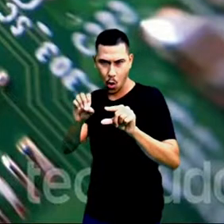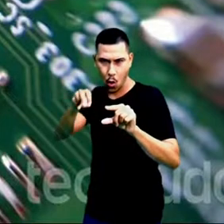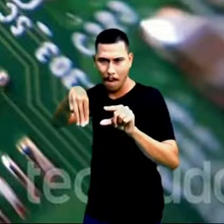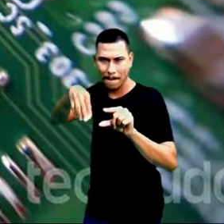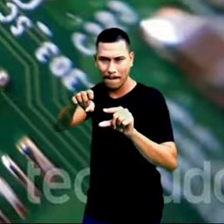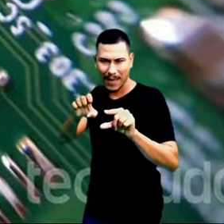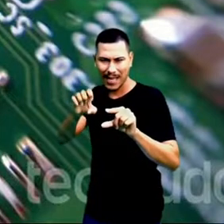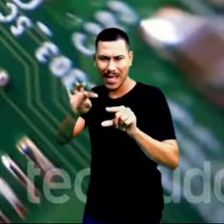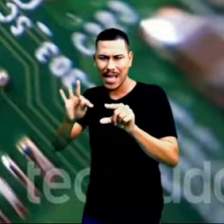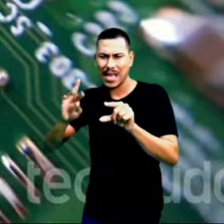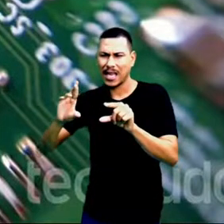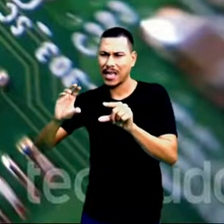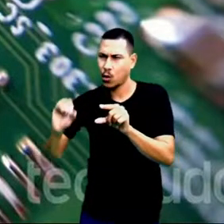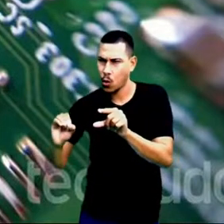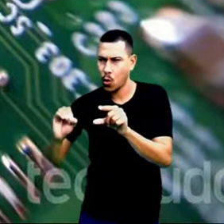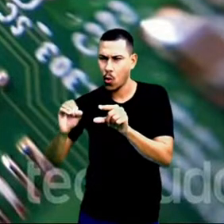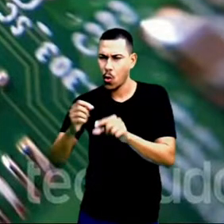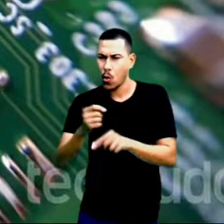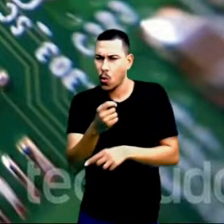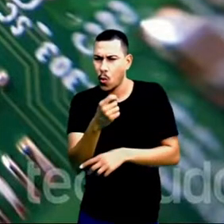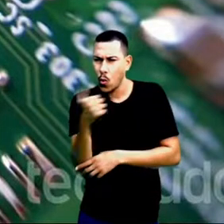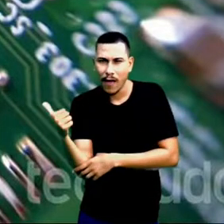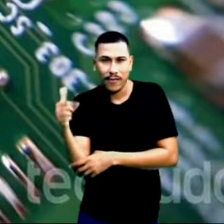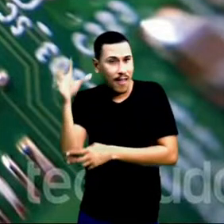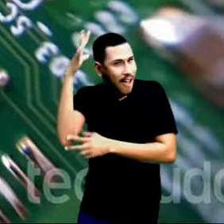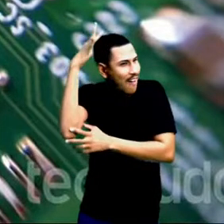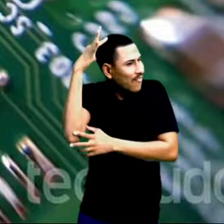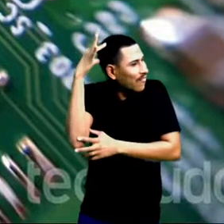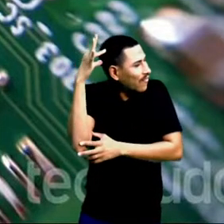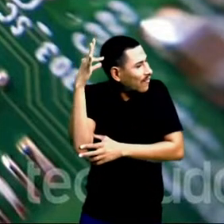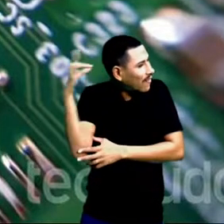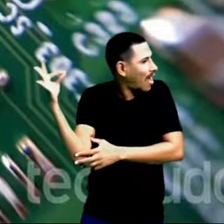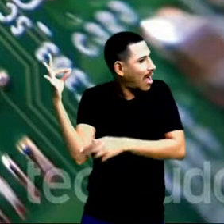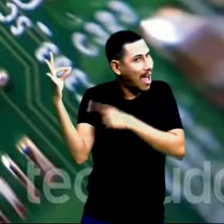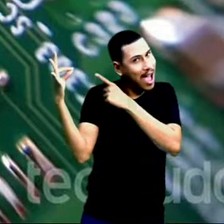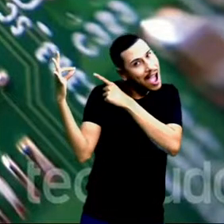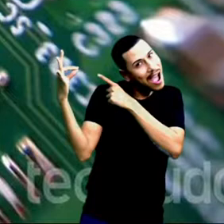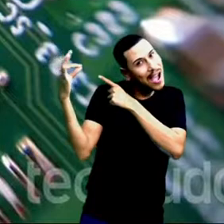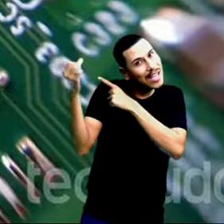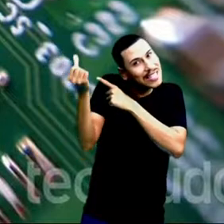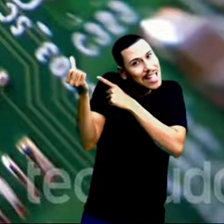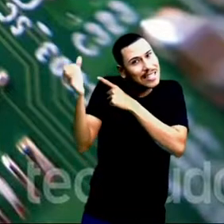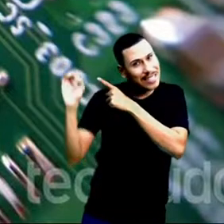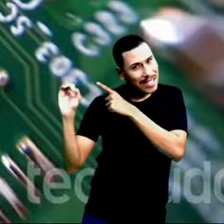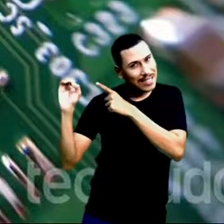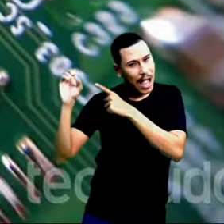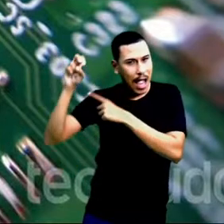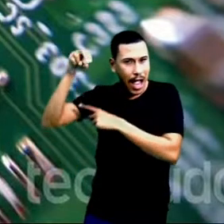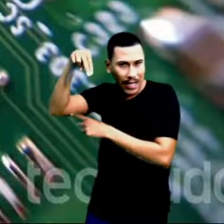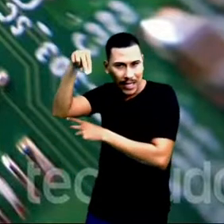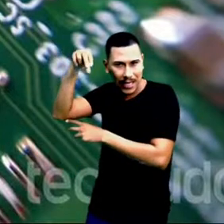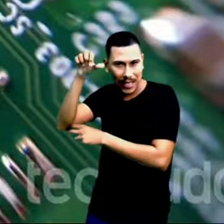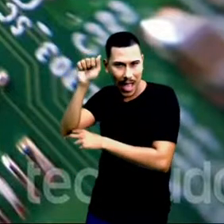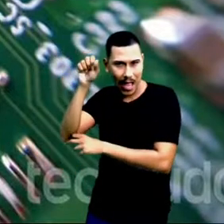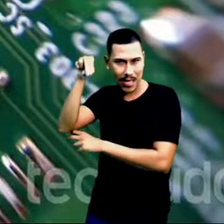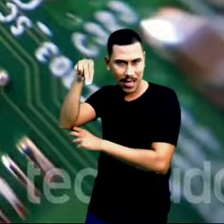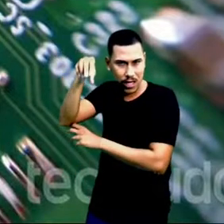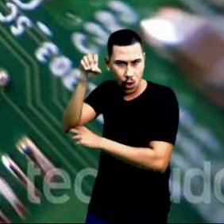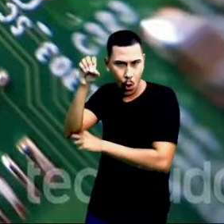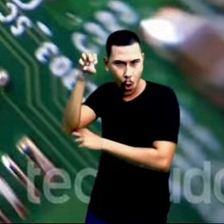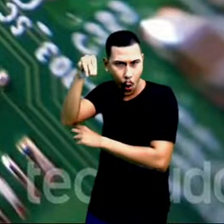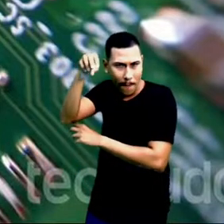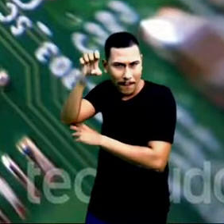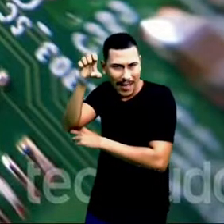ele tem aproximadamente de espessura 60 nanômetros. Ele é